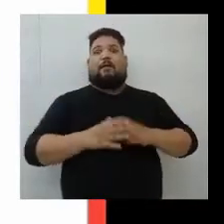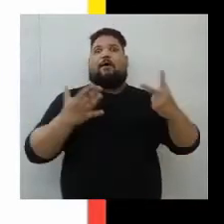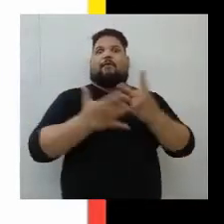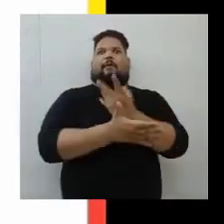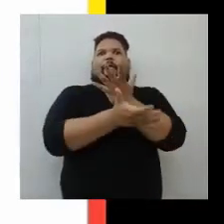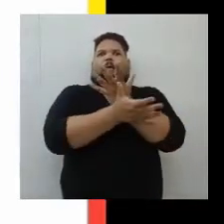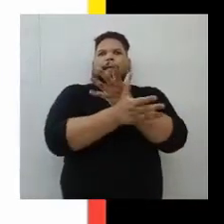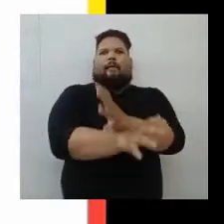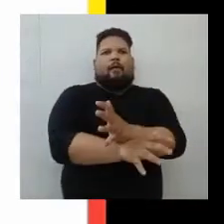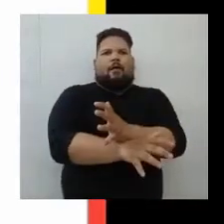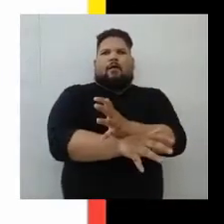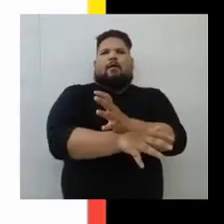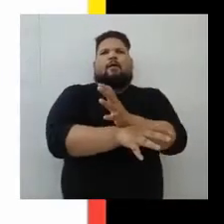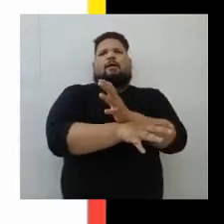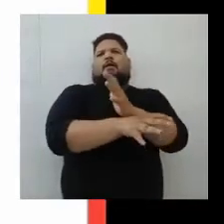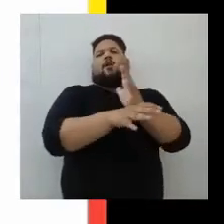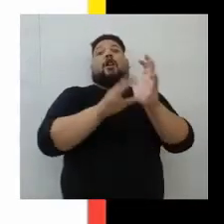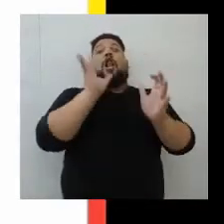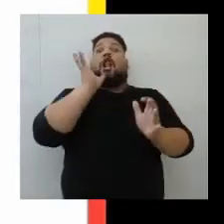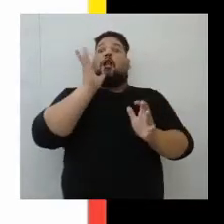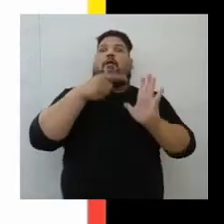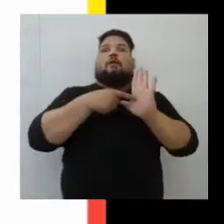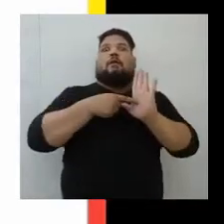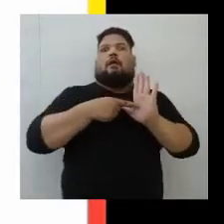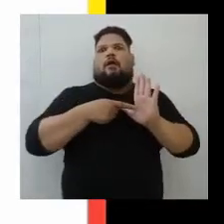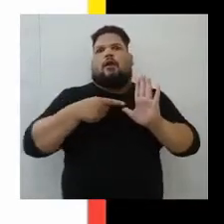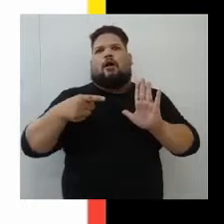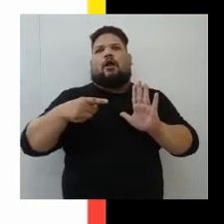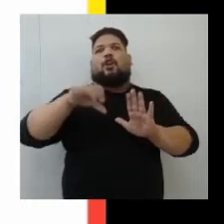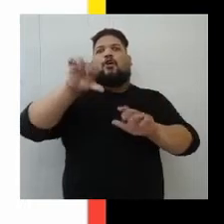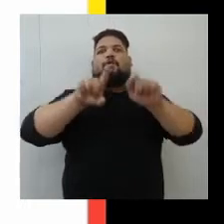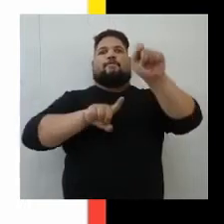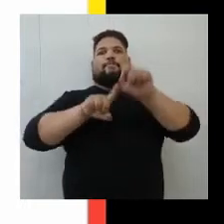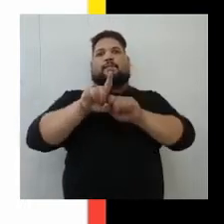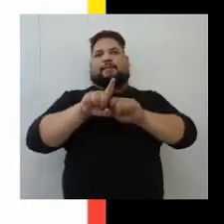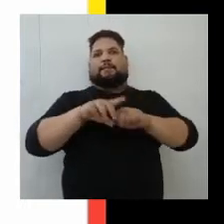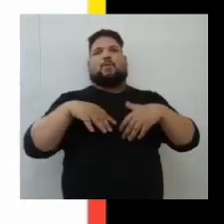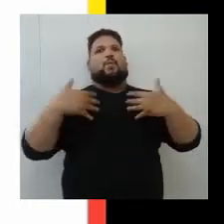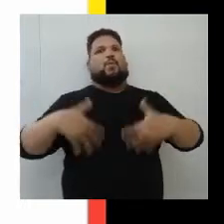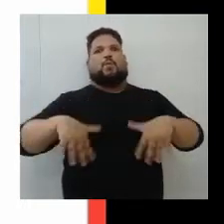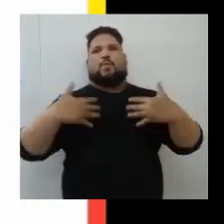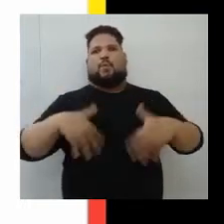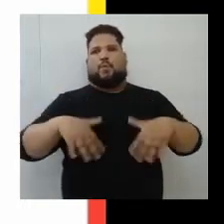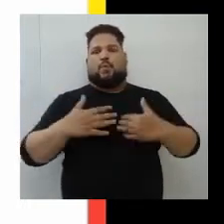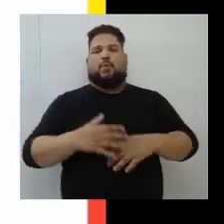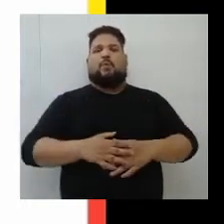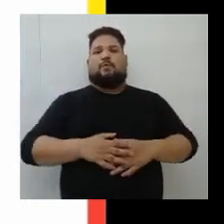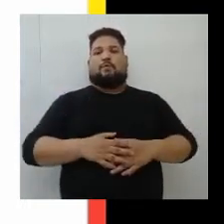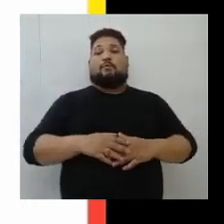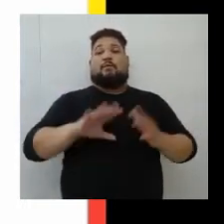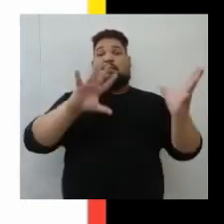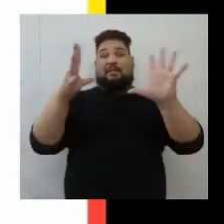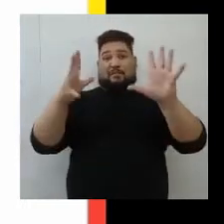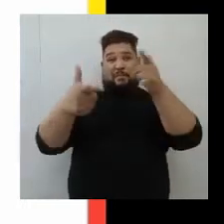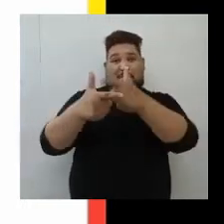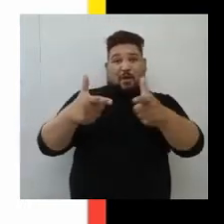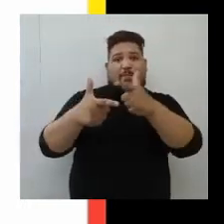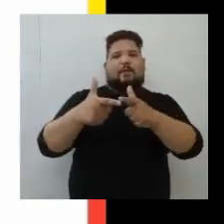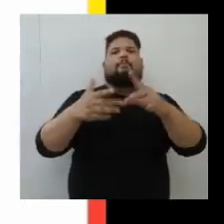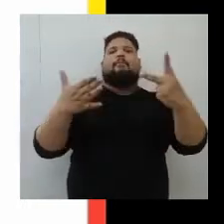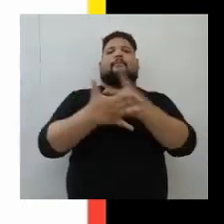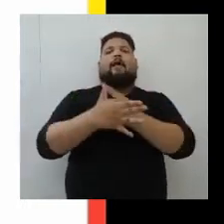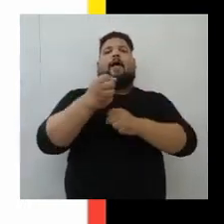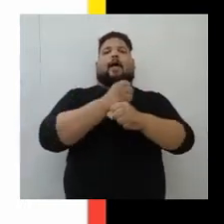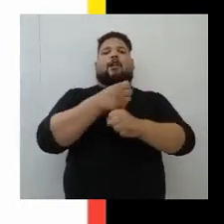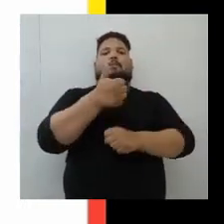seca, ela perdurava às vezes até por 9 meses. Esses fatores vão fazer que os anos de